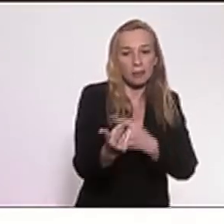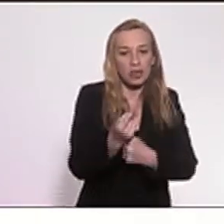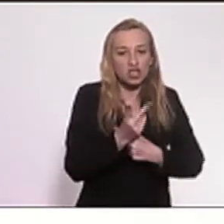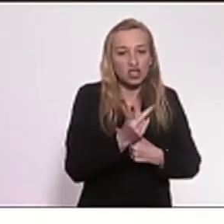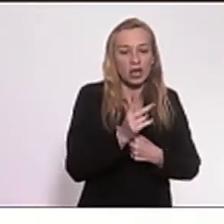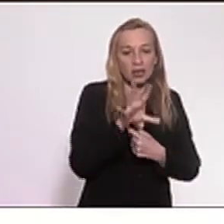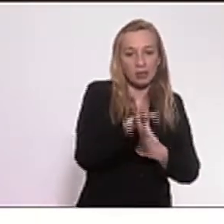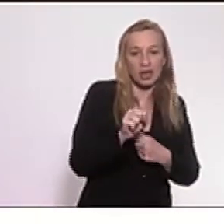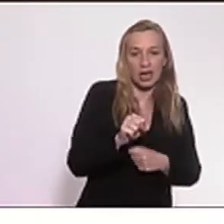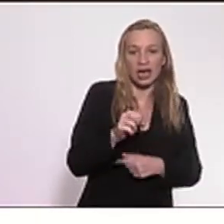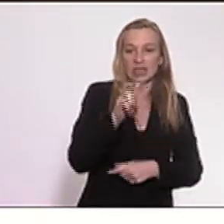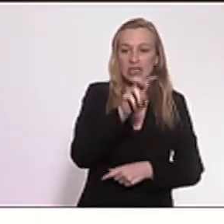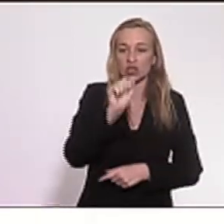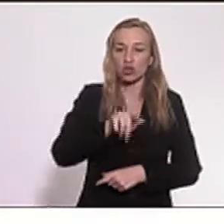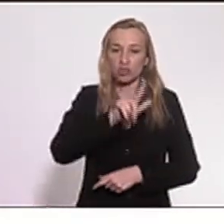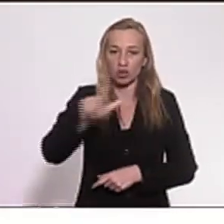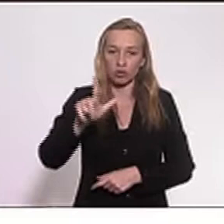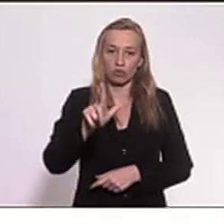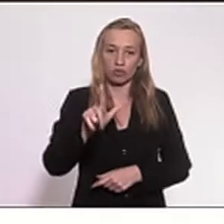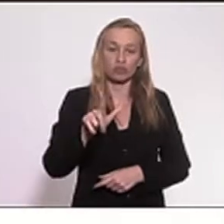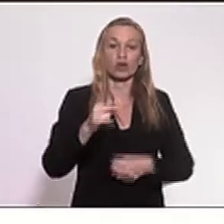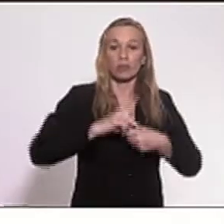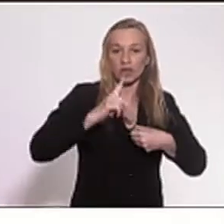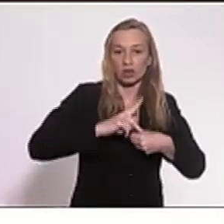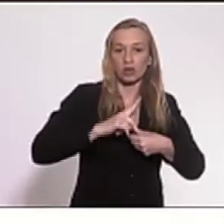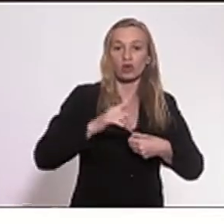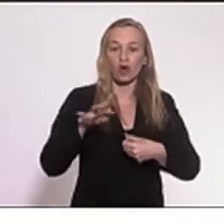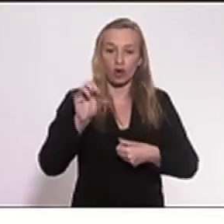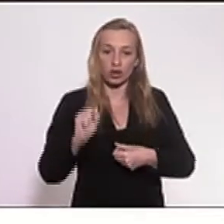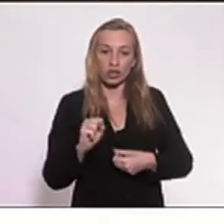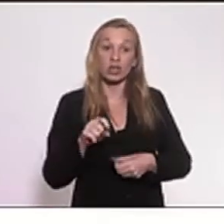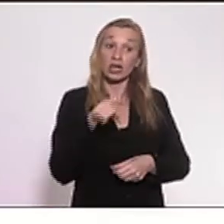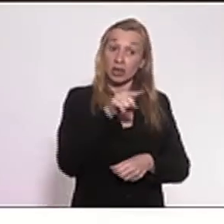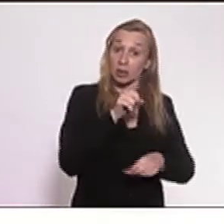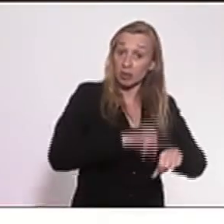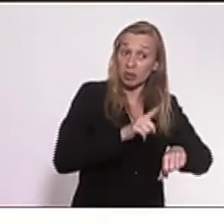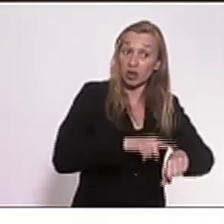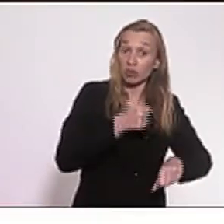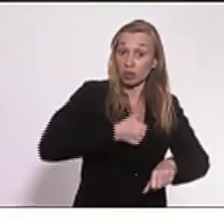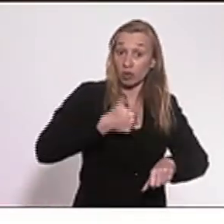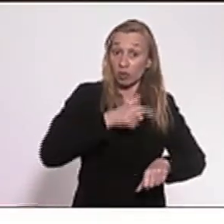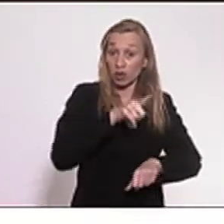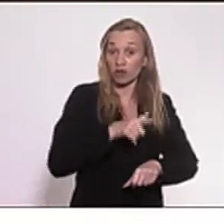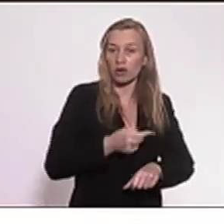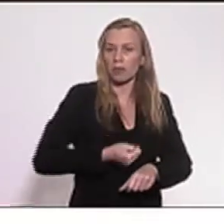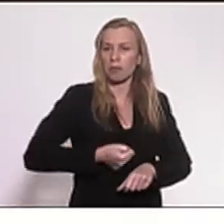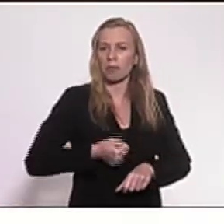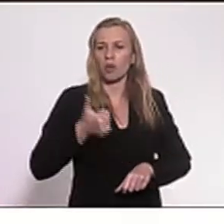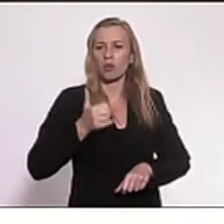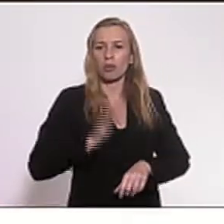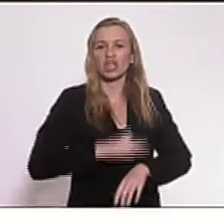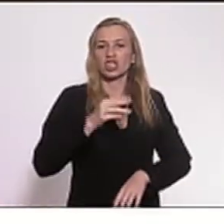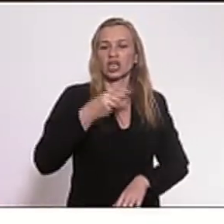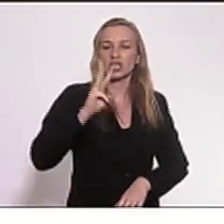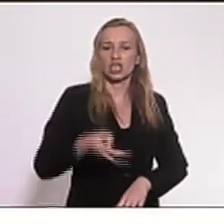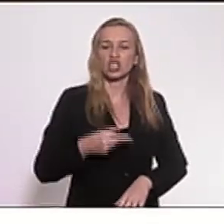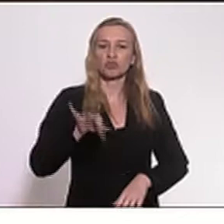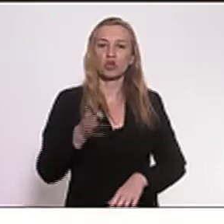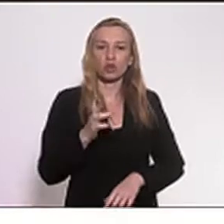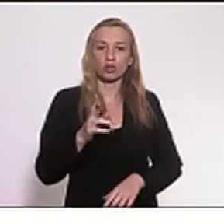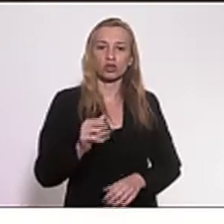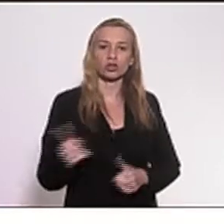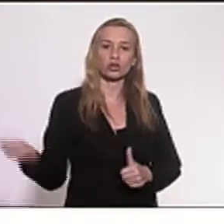em antecipações de receitas de royalties e petróleo. Na verdade, naquele primeiro momento foram pouco mais de 3 bilhões. Com